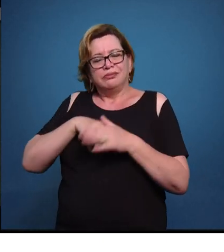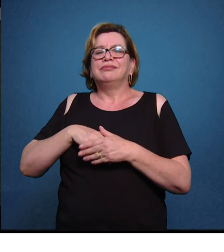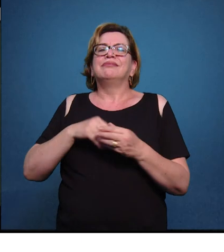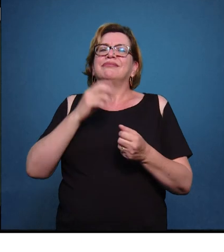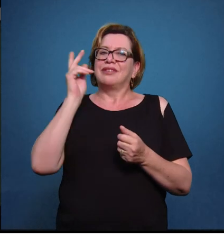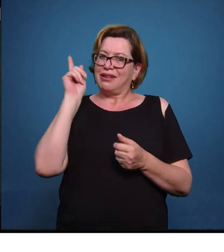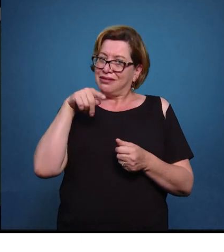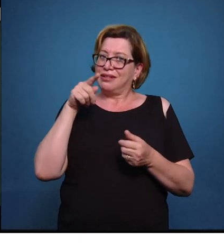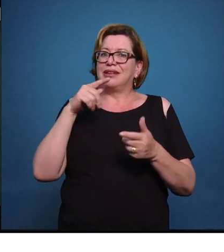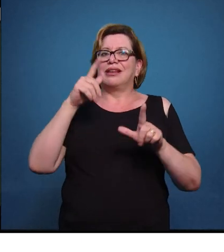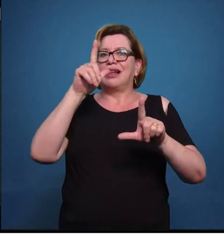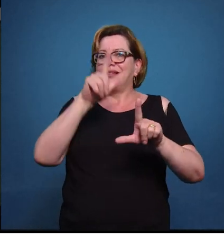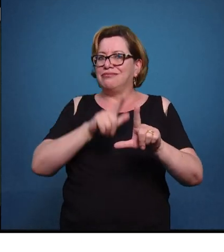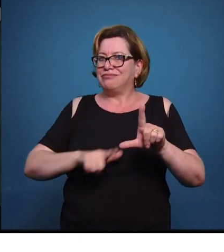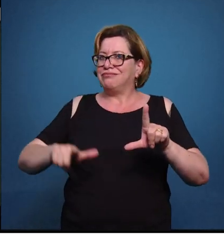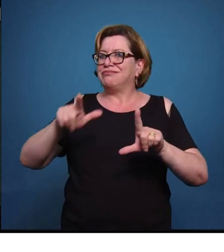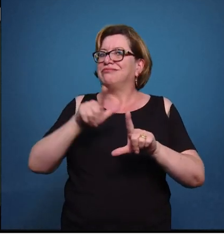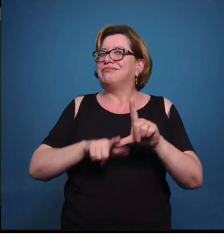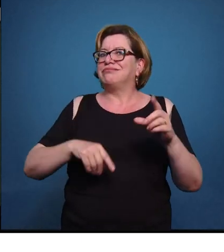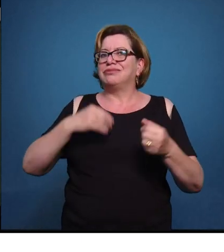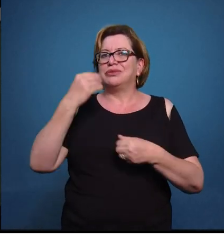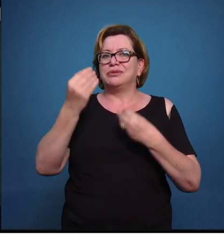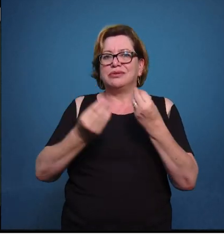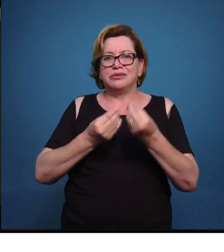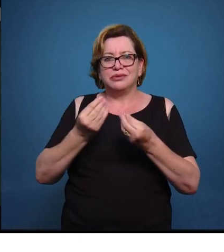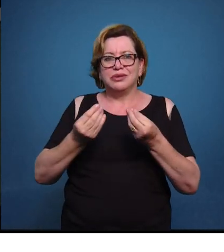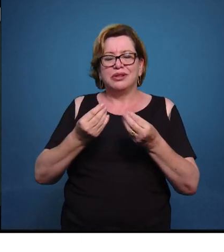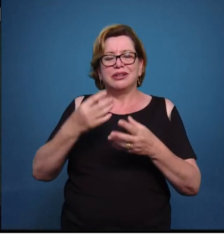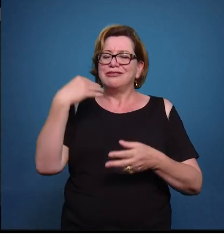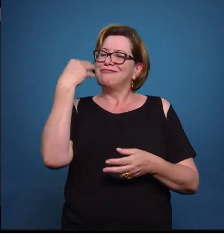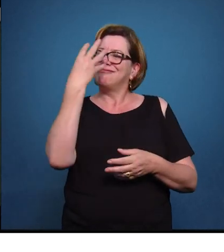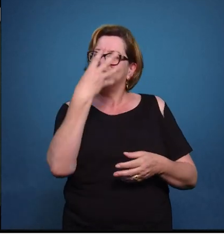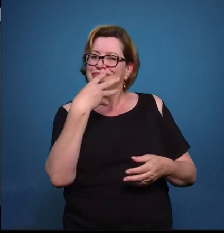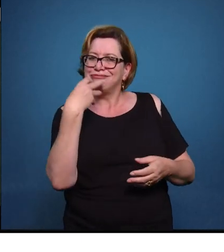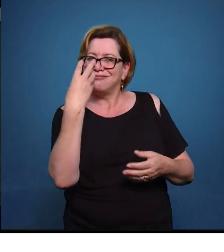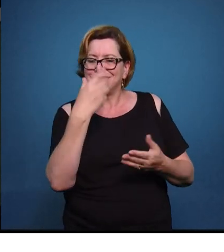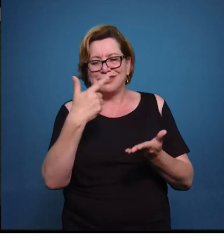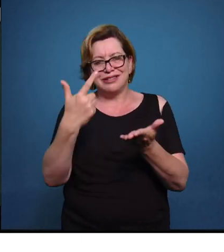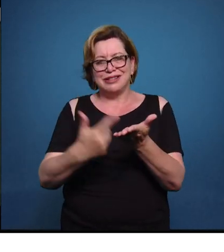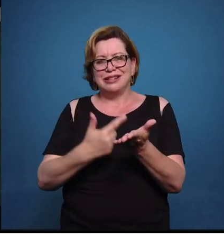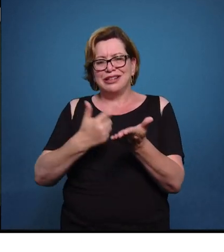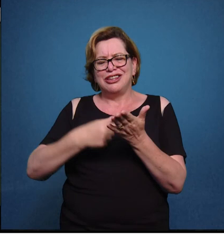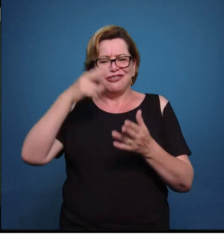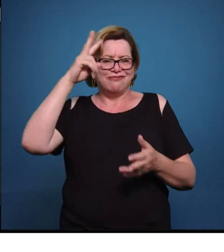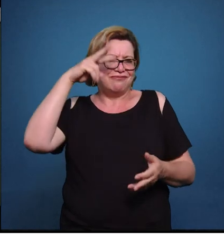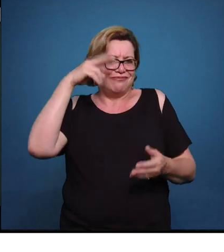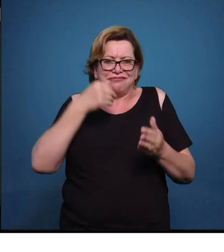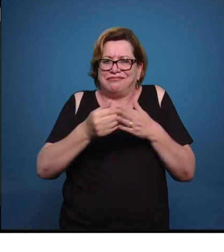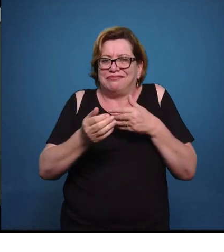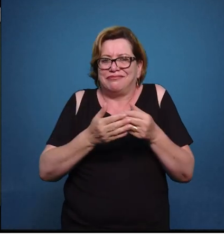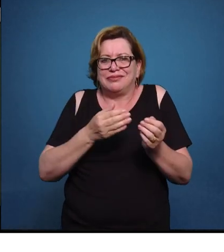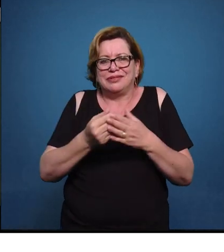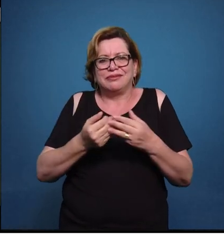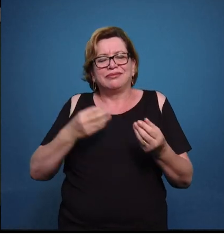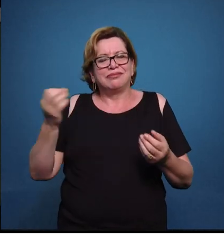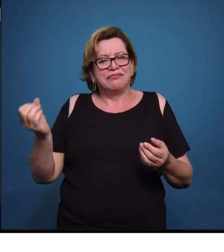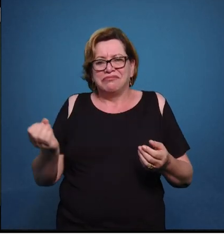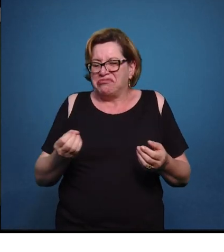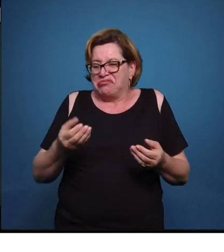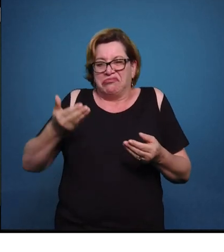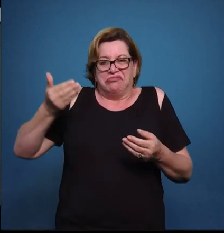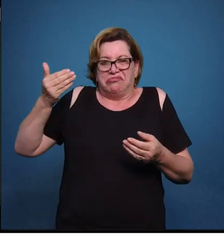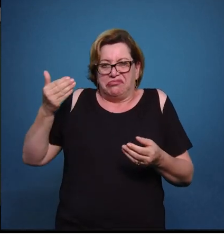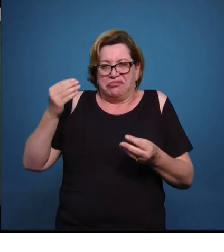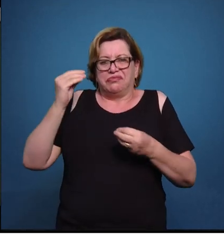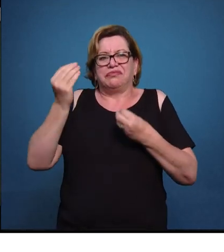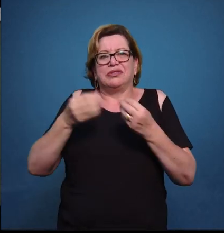exatamente. A literatura dos clássicos, a literatura dos grandes romances, sejam eles históricos, sejam eles do tempo contemporâneo, a